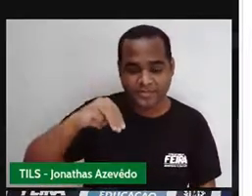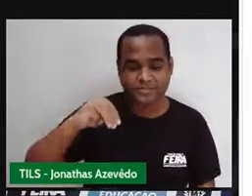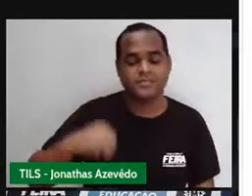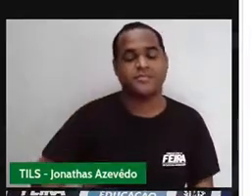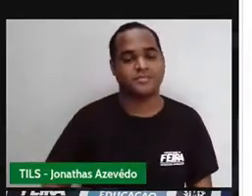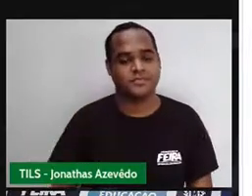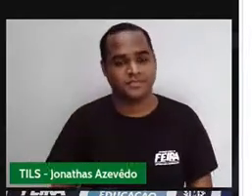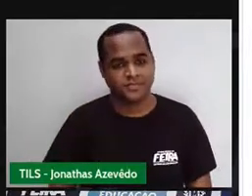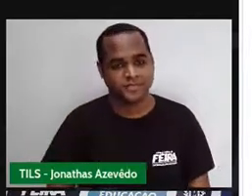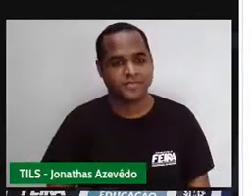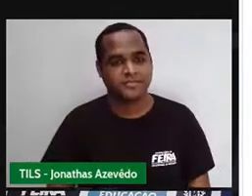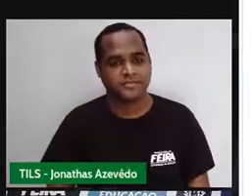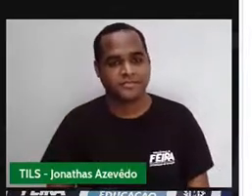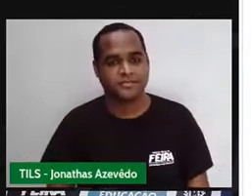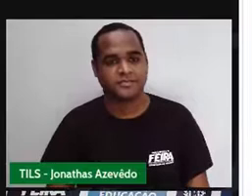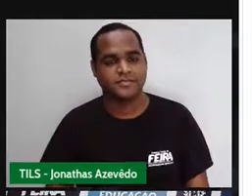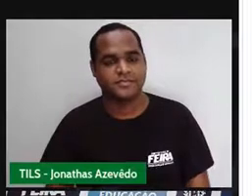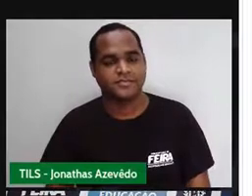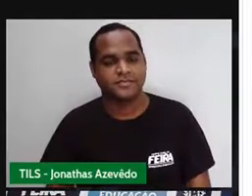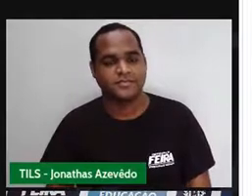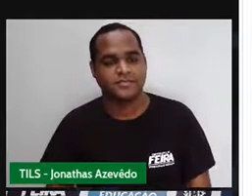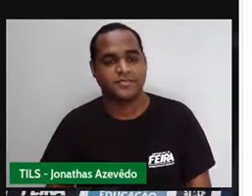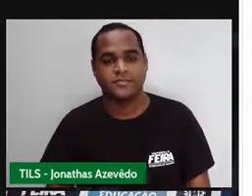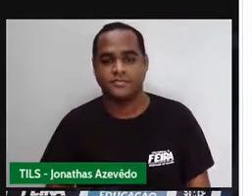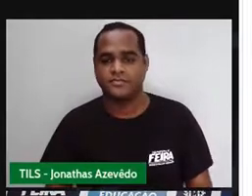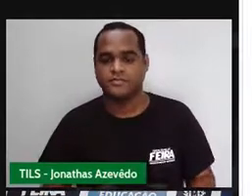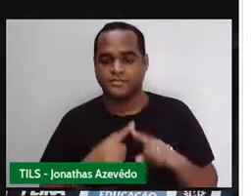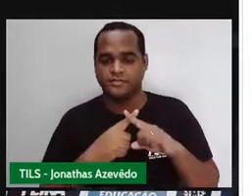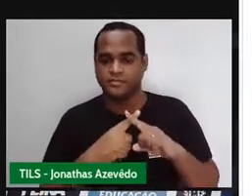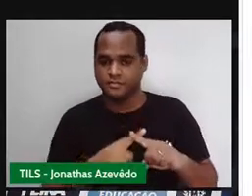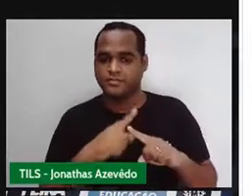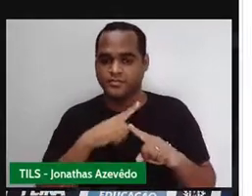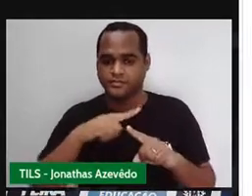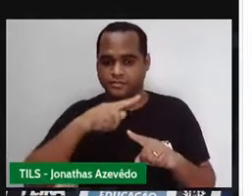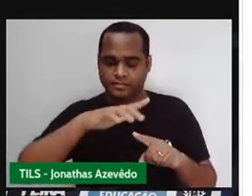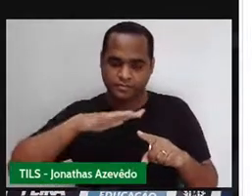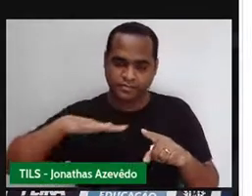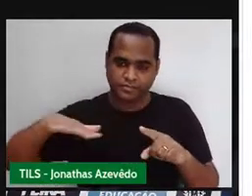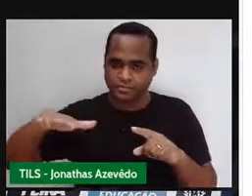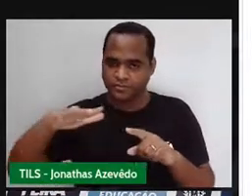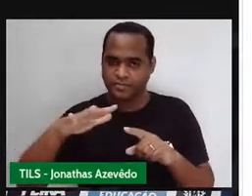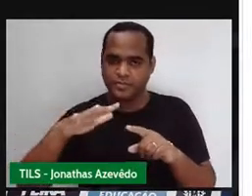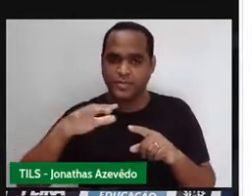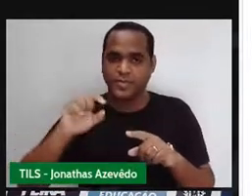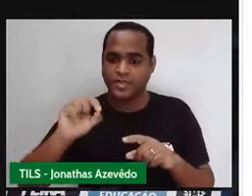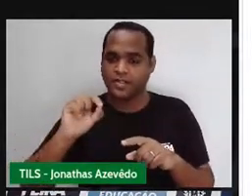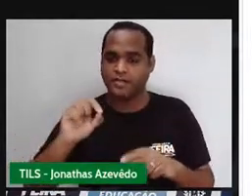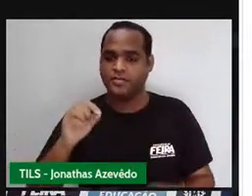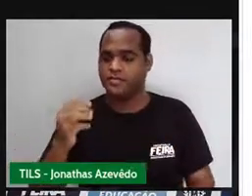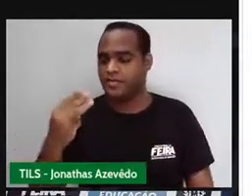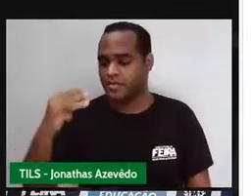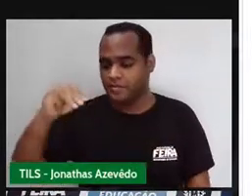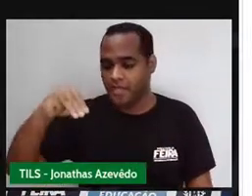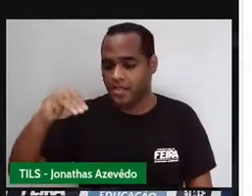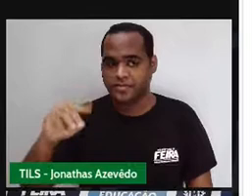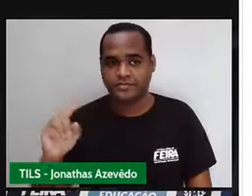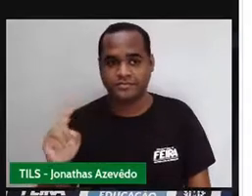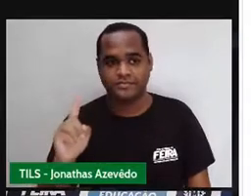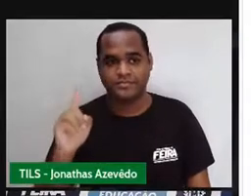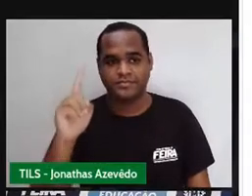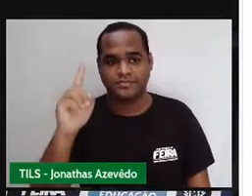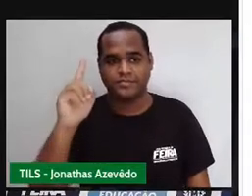quatro metros é multiplicado pela largura né três metros Ok